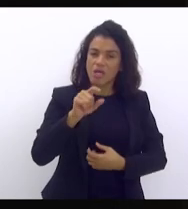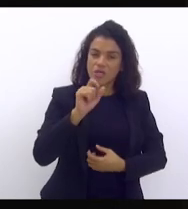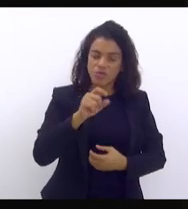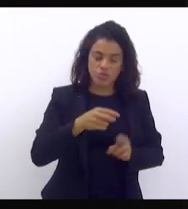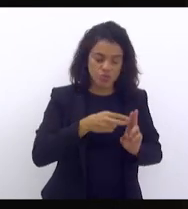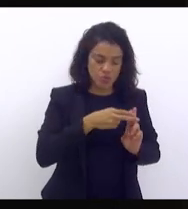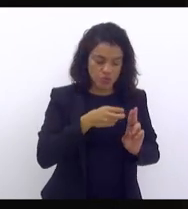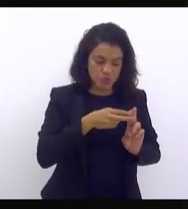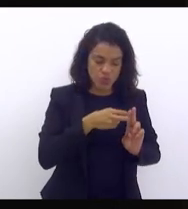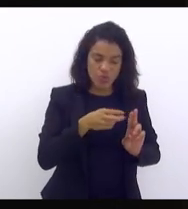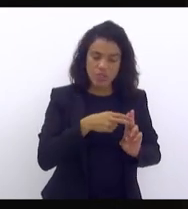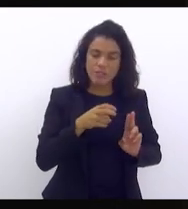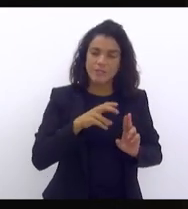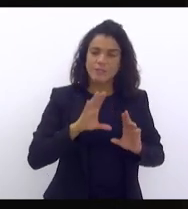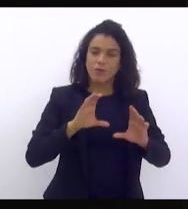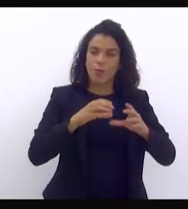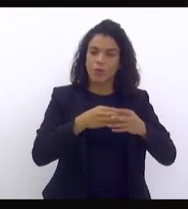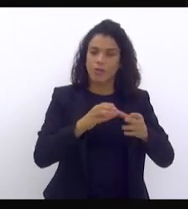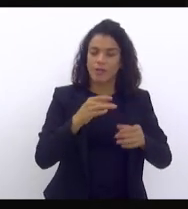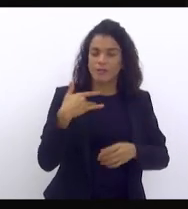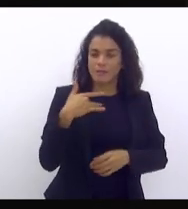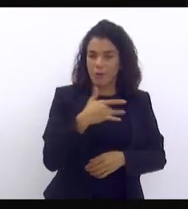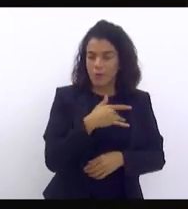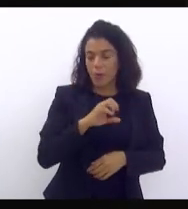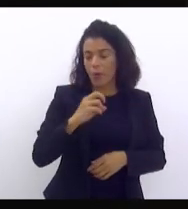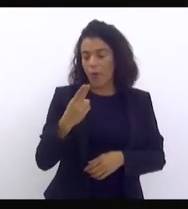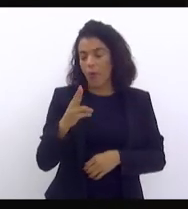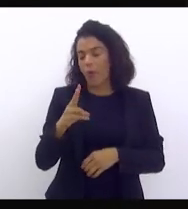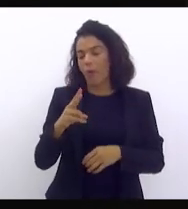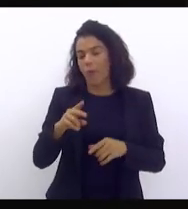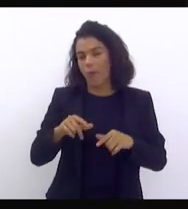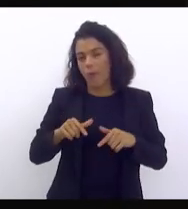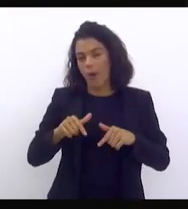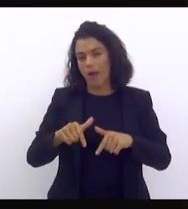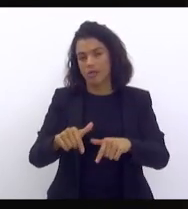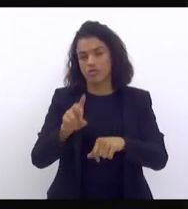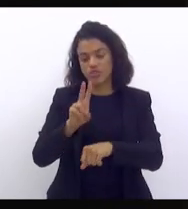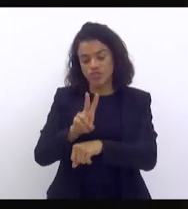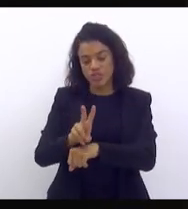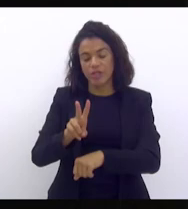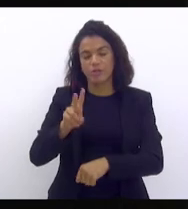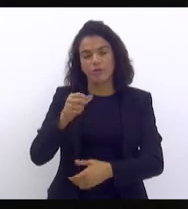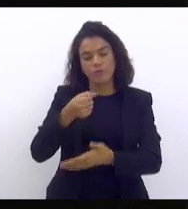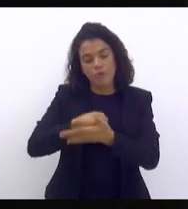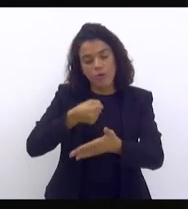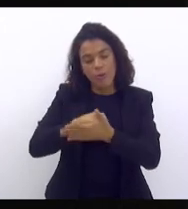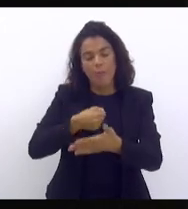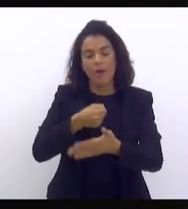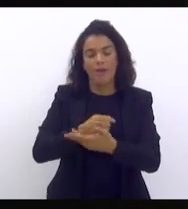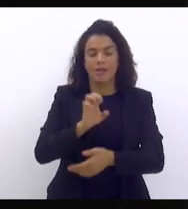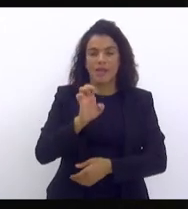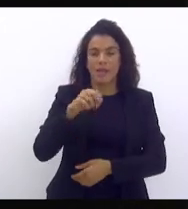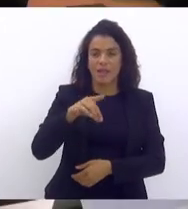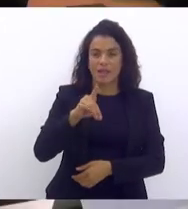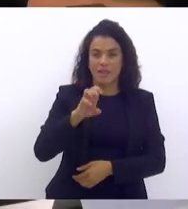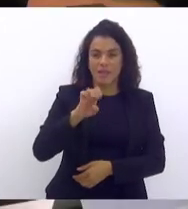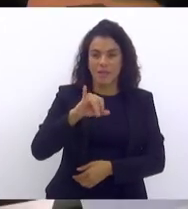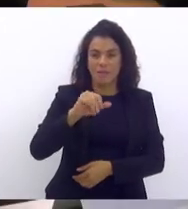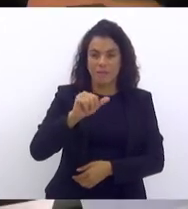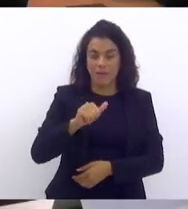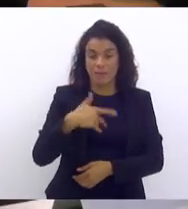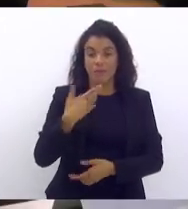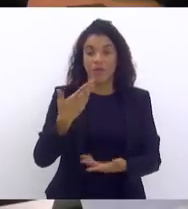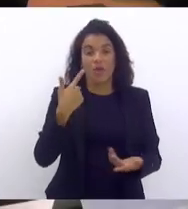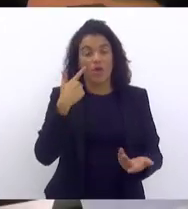saúde, o agente de combate às endemias. Foi exposto nesse estado de Deus aí,